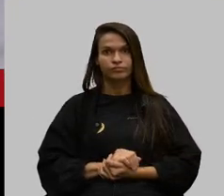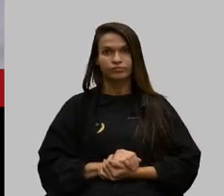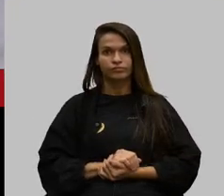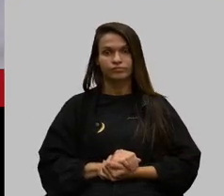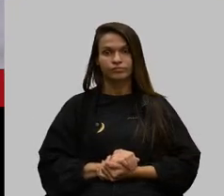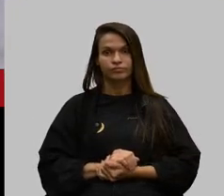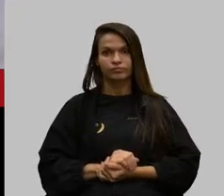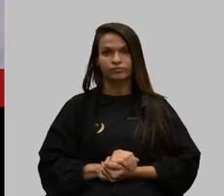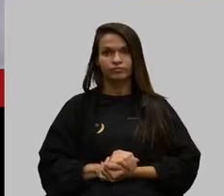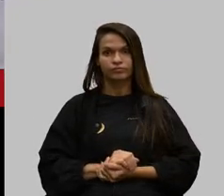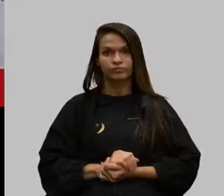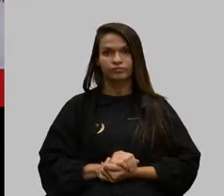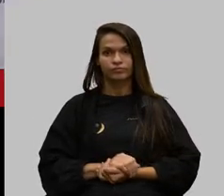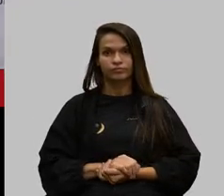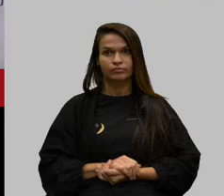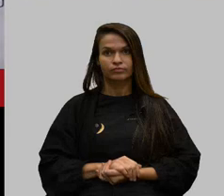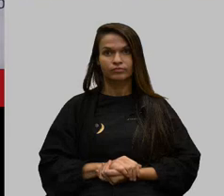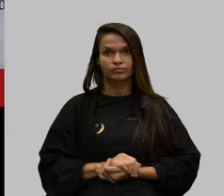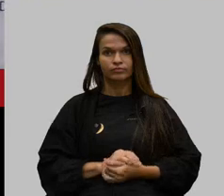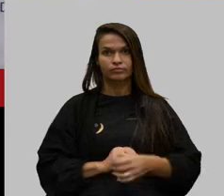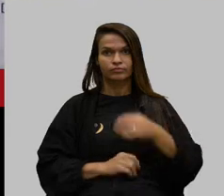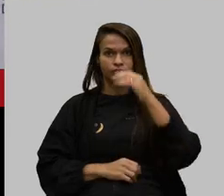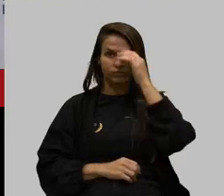terminal de Fora